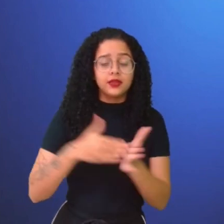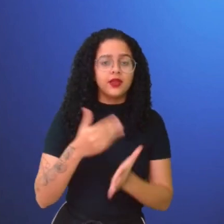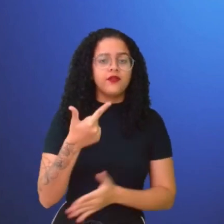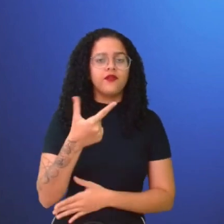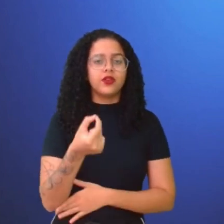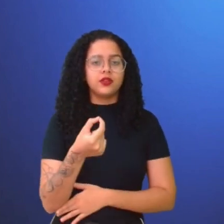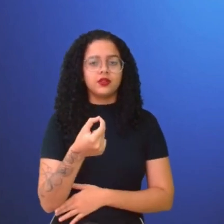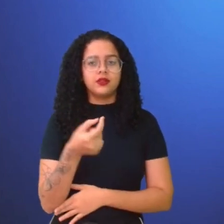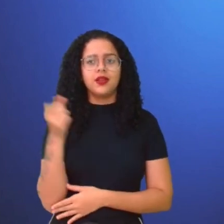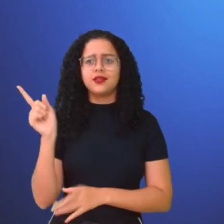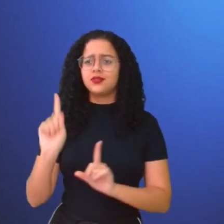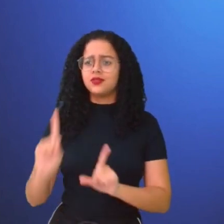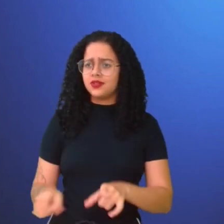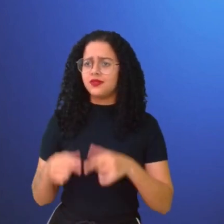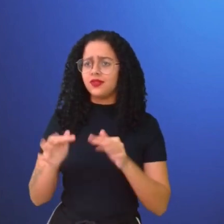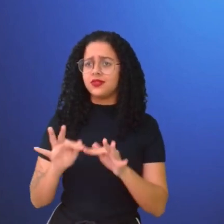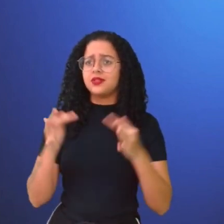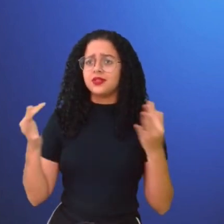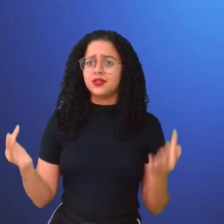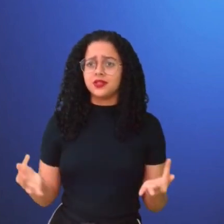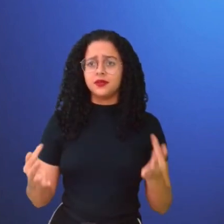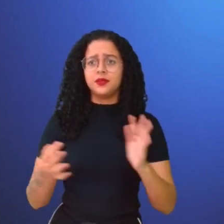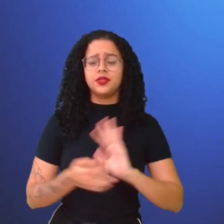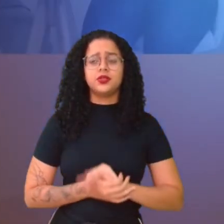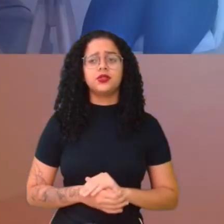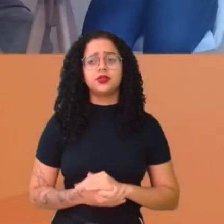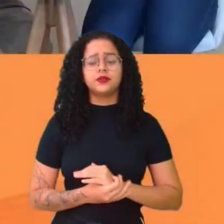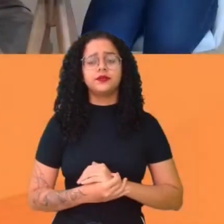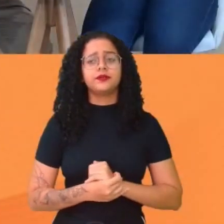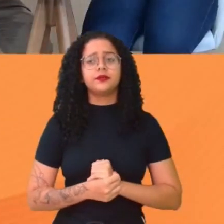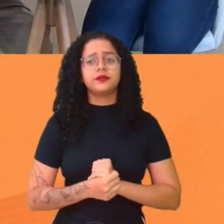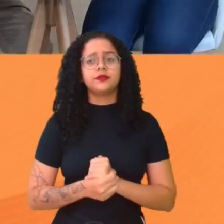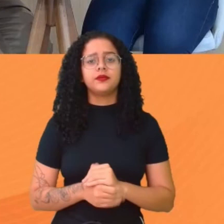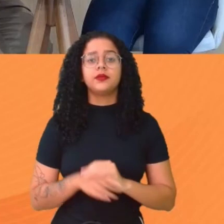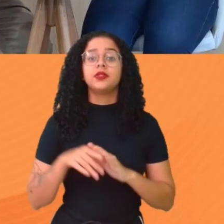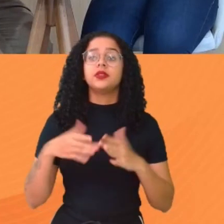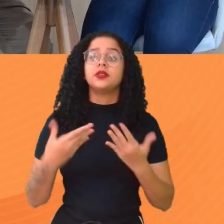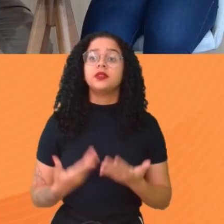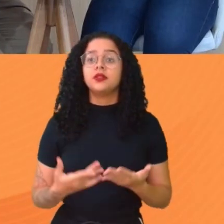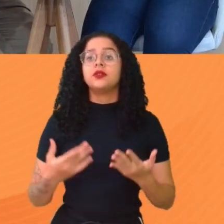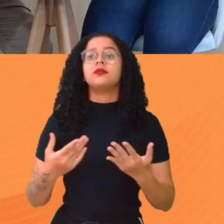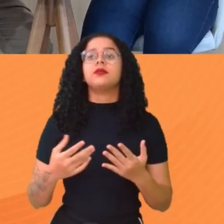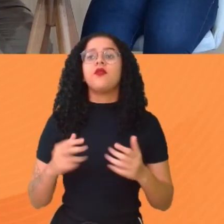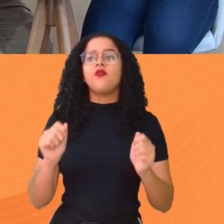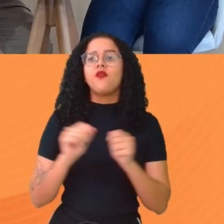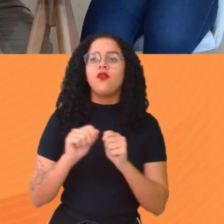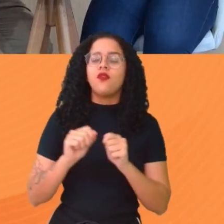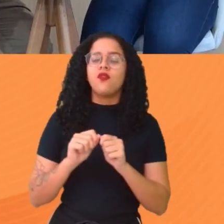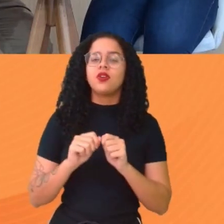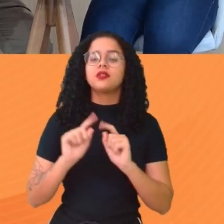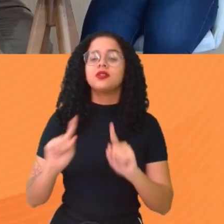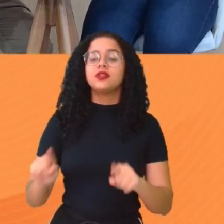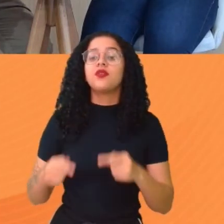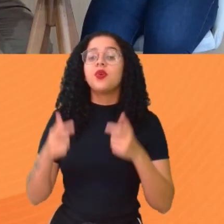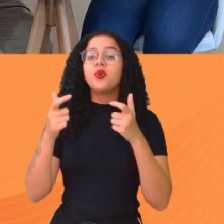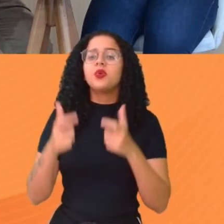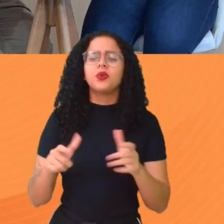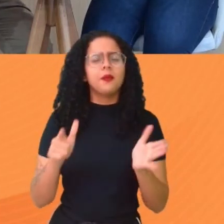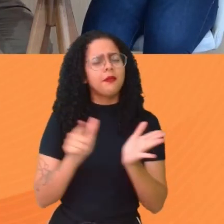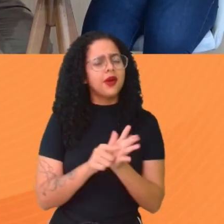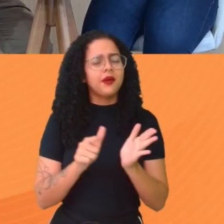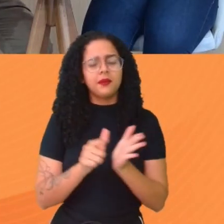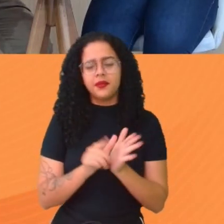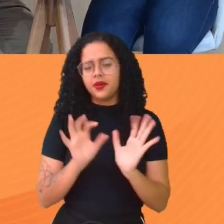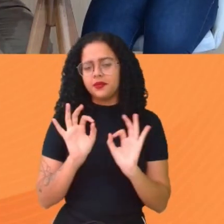desafio. Simples, simples. Então, você aí vai pegar, vai fazer desafio onde, Tiago? No papel